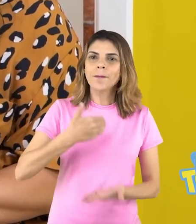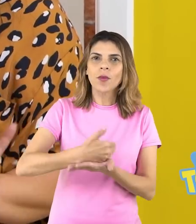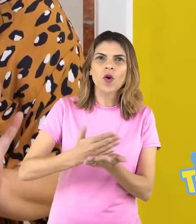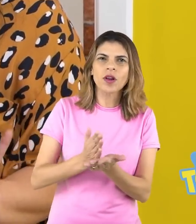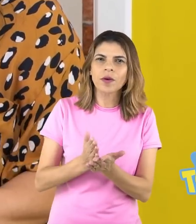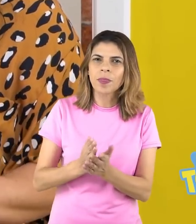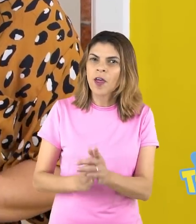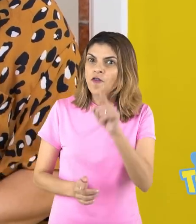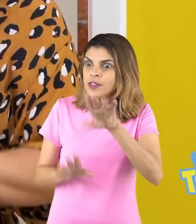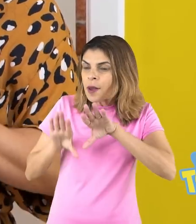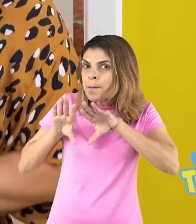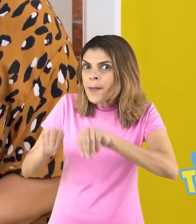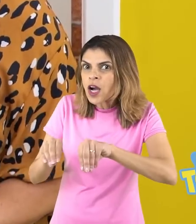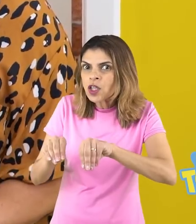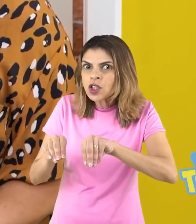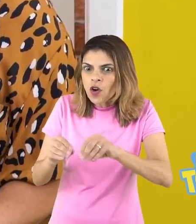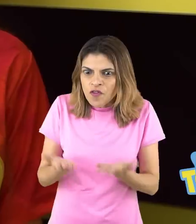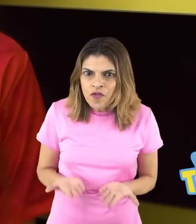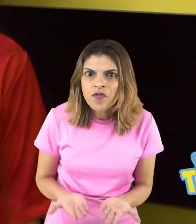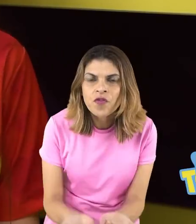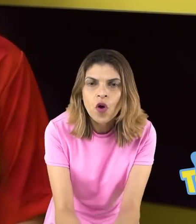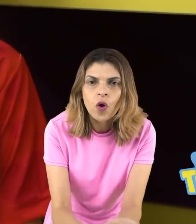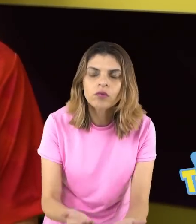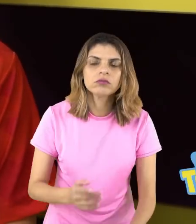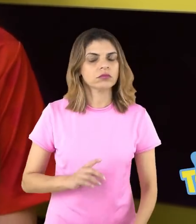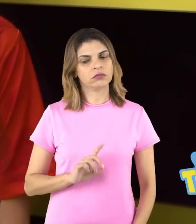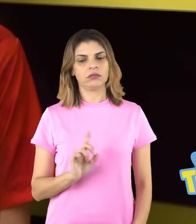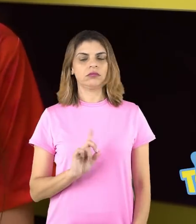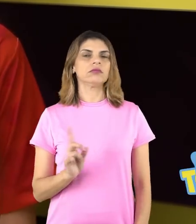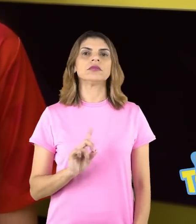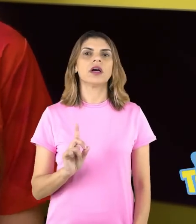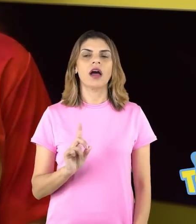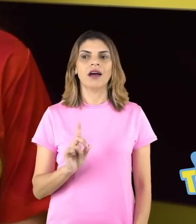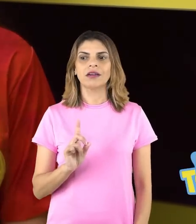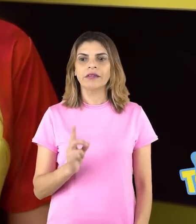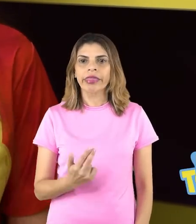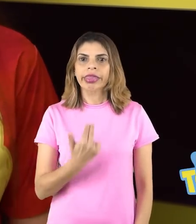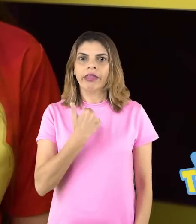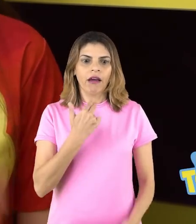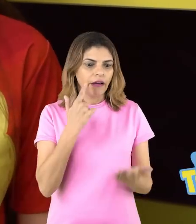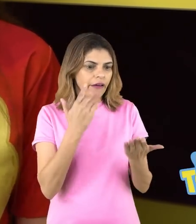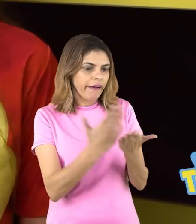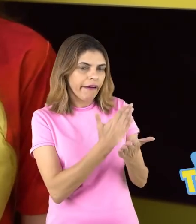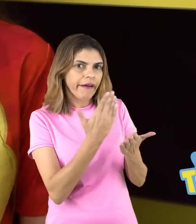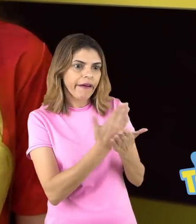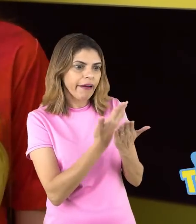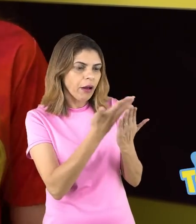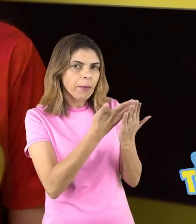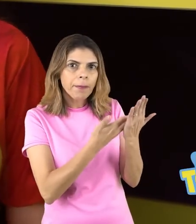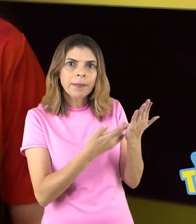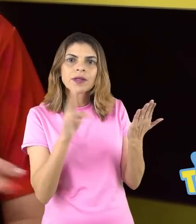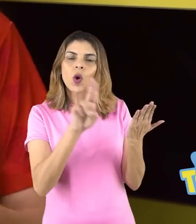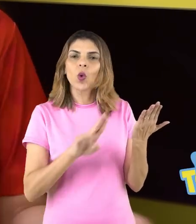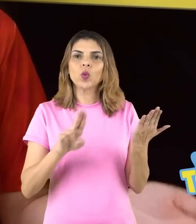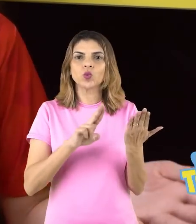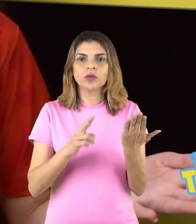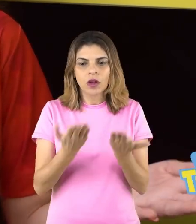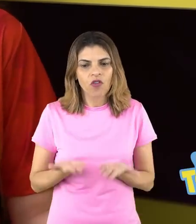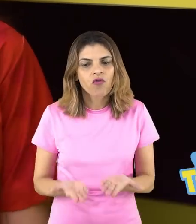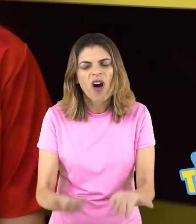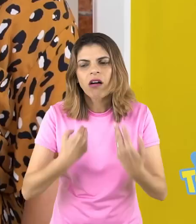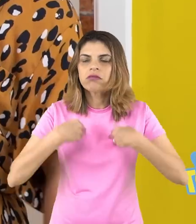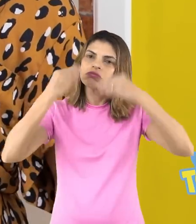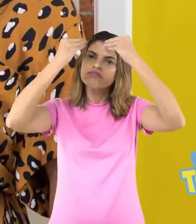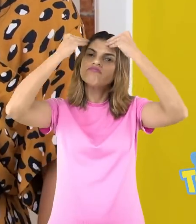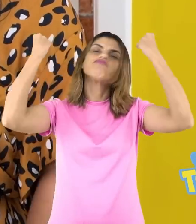você mexeu no forno Não quando eu vi no livro de receitas que eu tinha que usar o forno eu